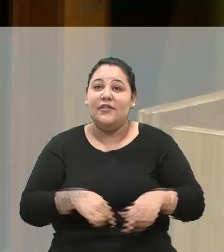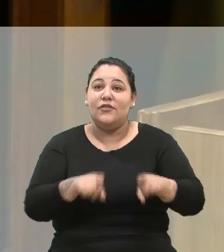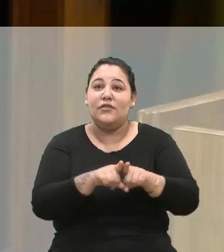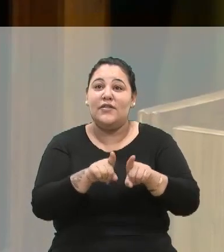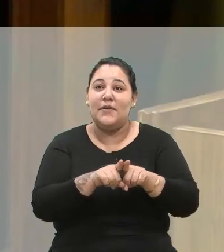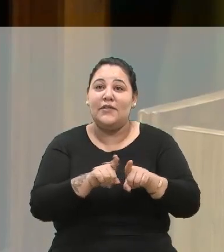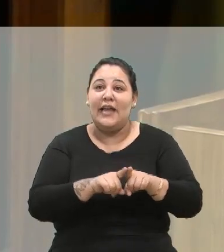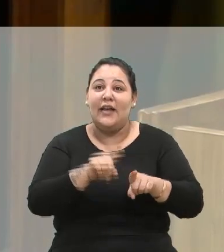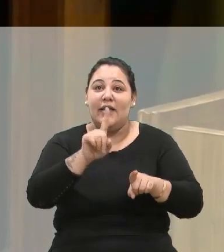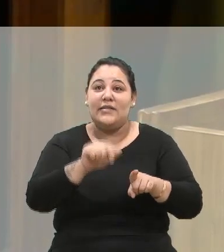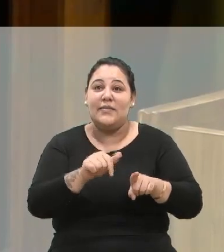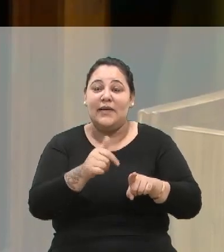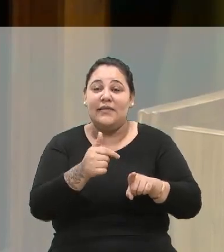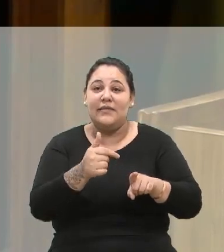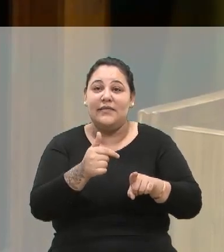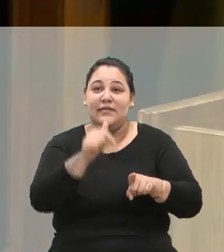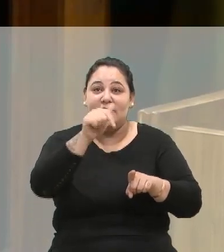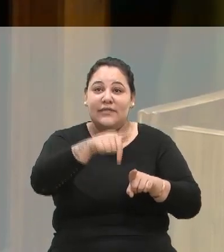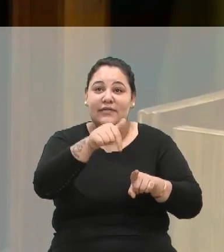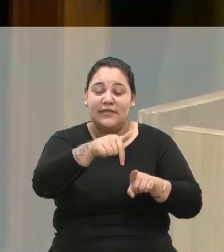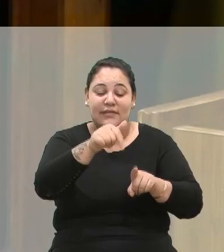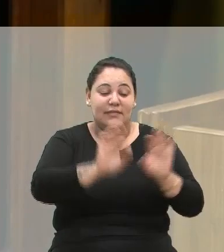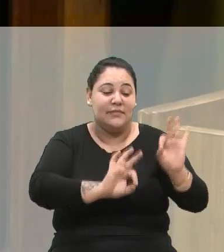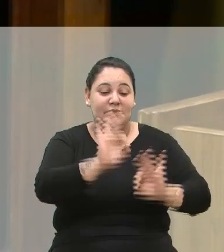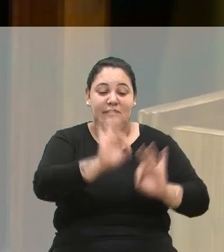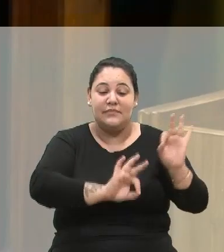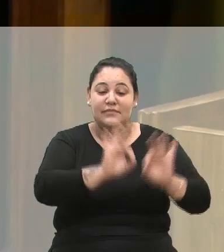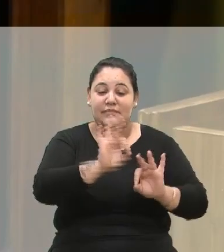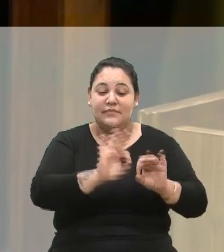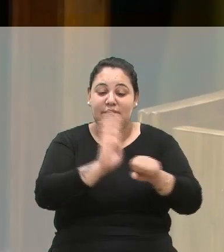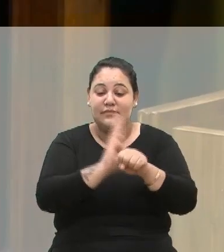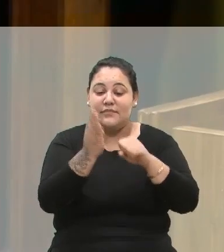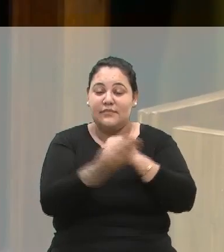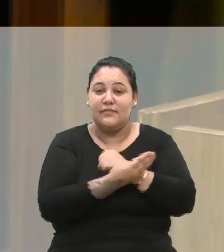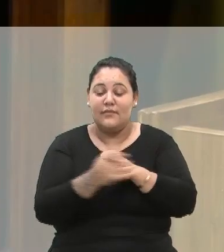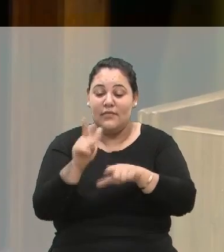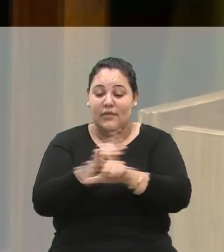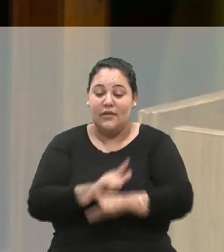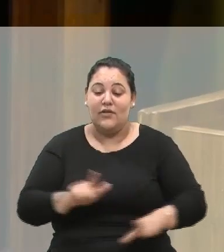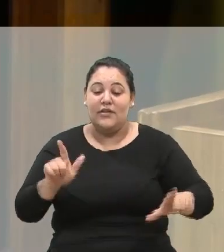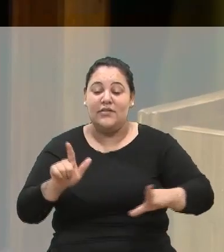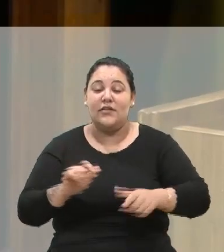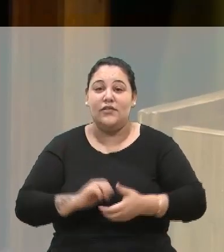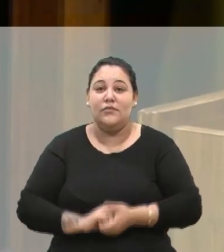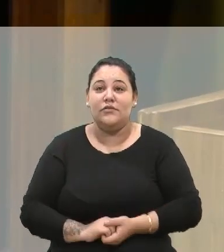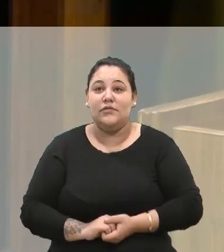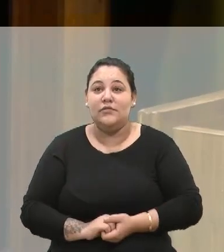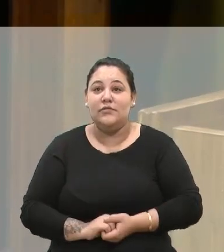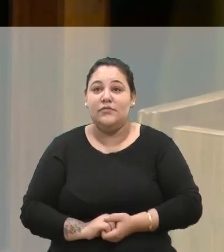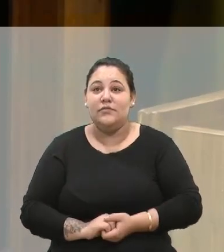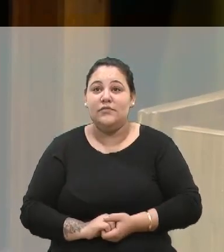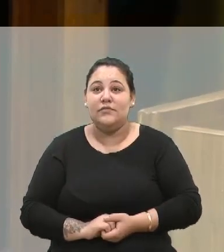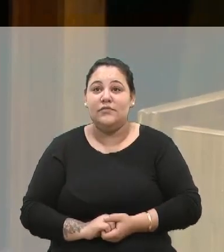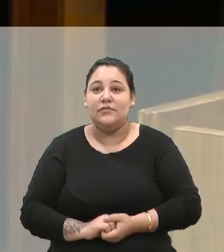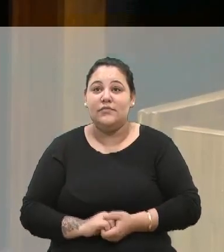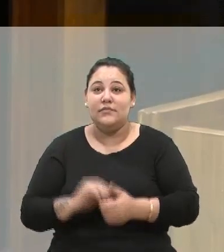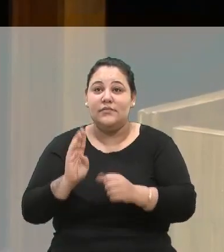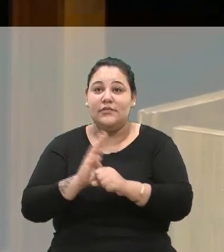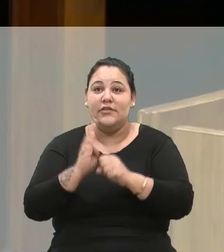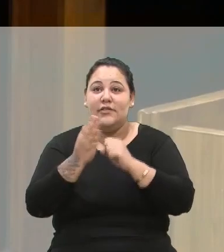levar esse projeto que é Bairro Limpo. O projeto Bairro